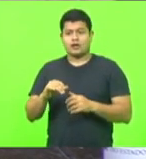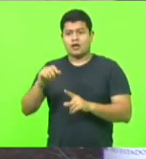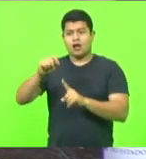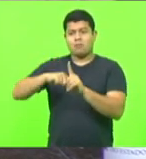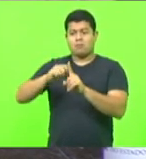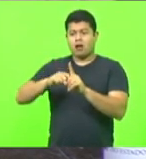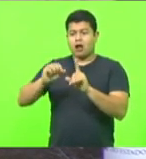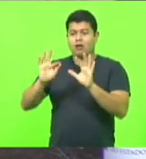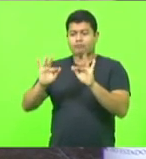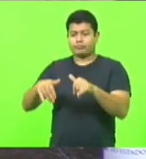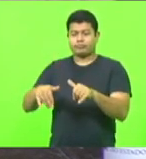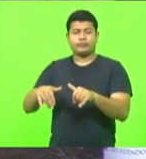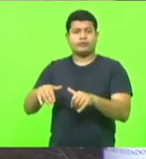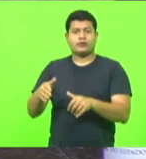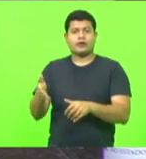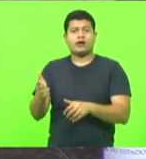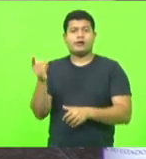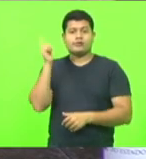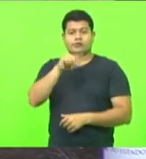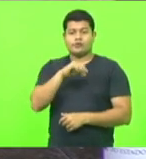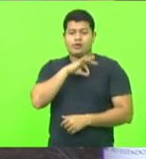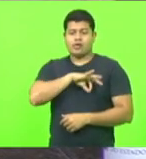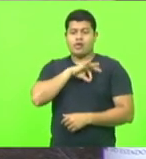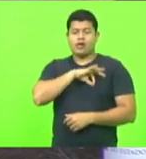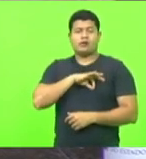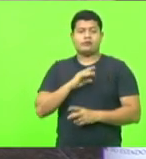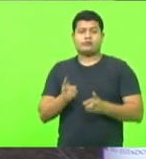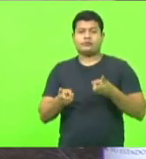não importa para eles.